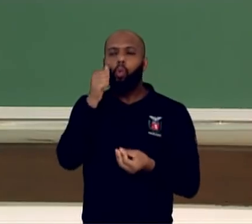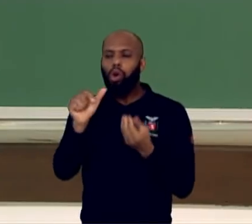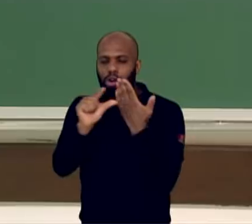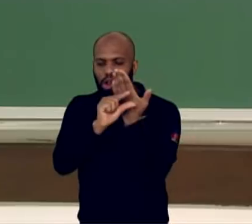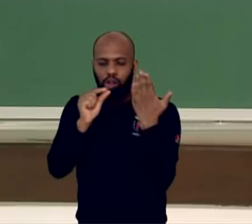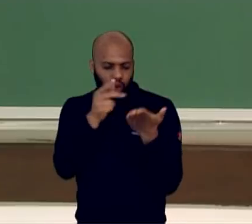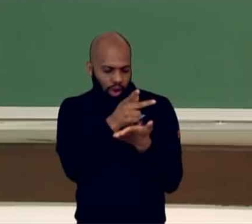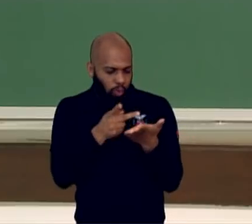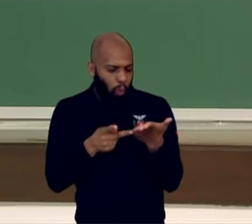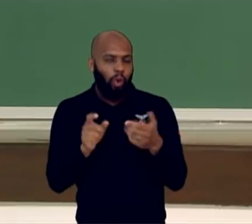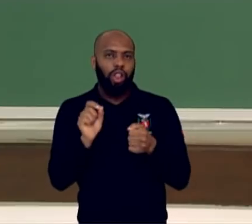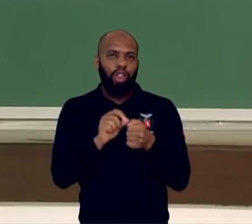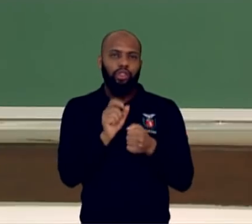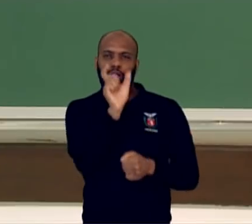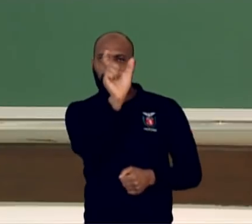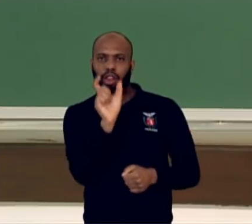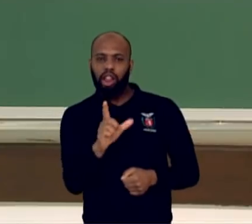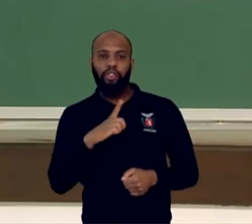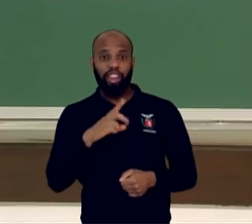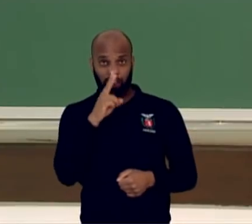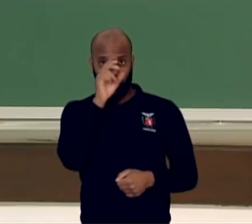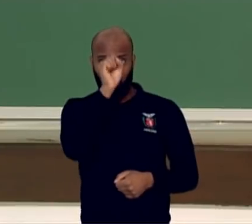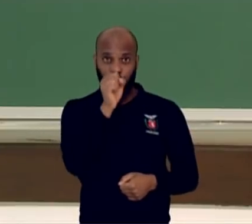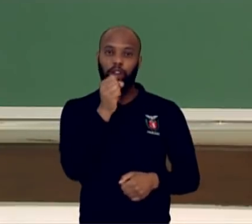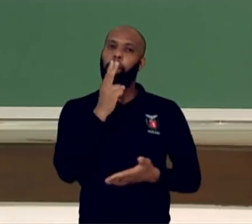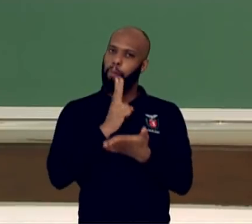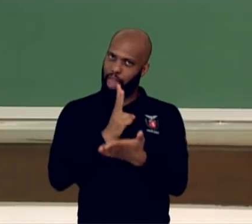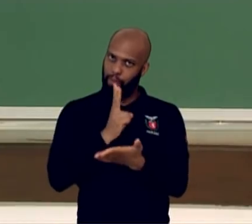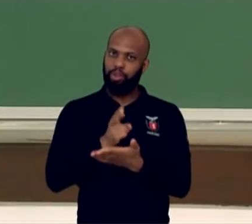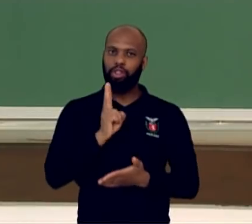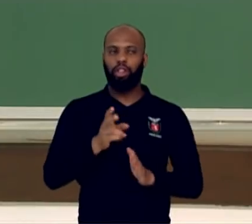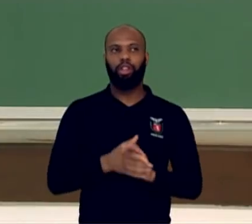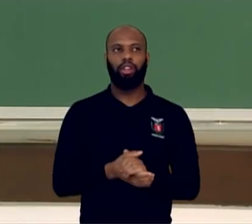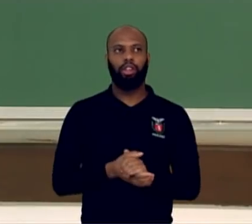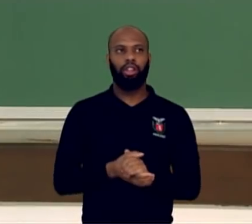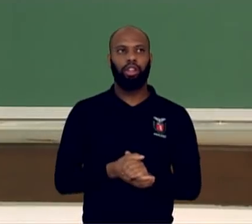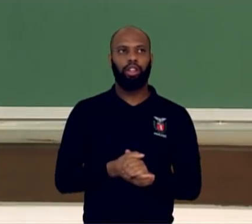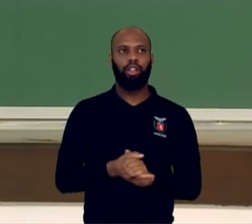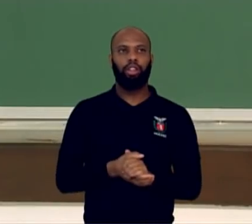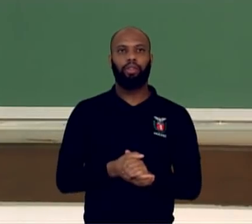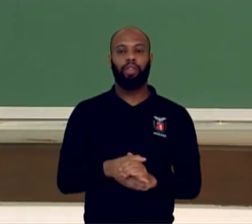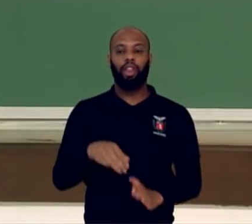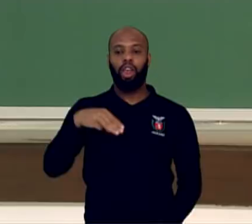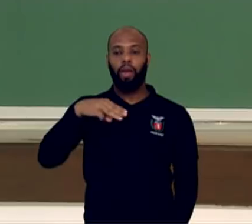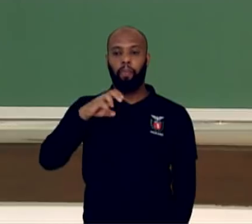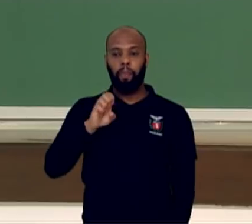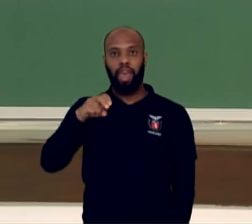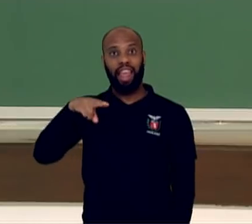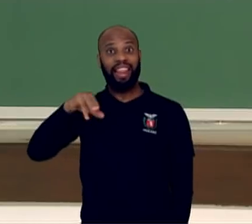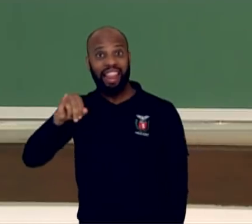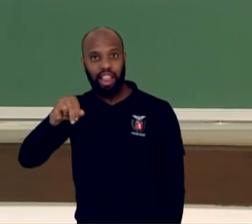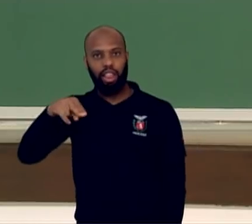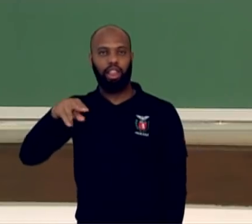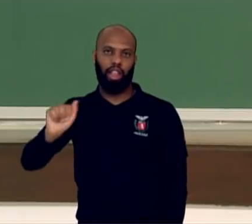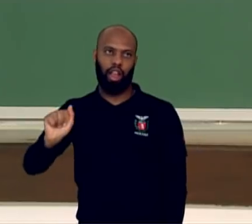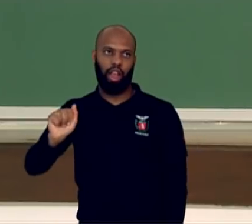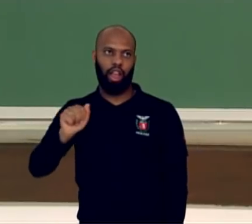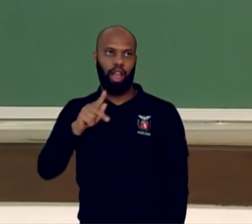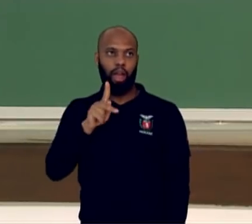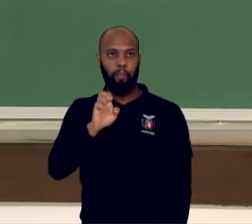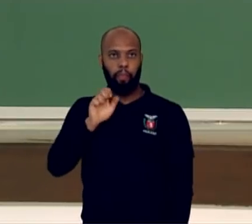que vão ter a sílaba forte no mesmo lugar. Quer ver? Olha lá. Menina,